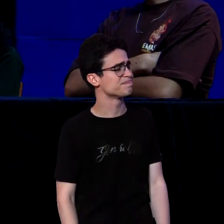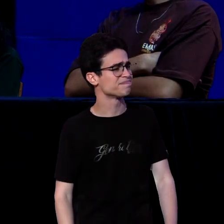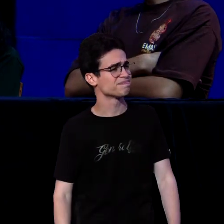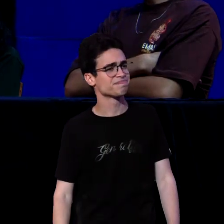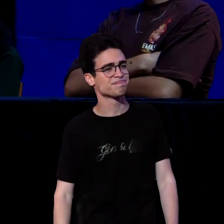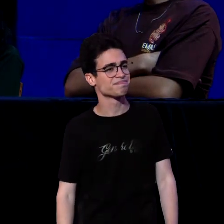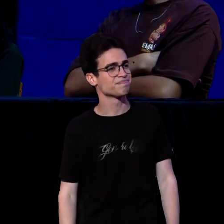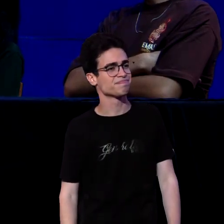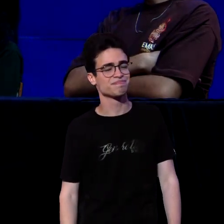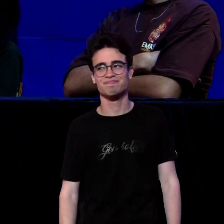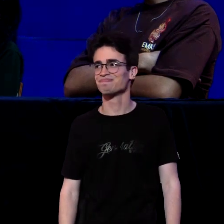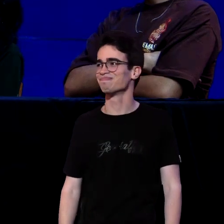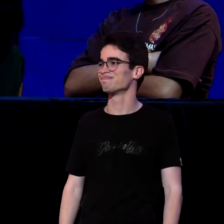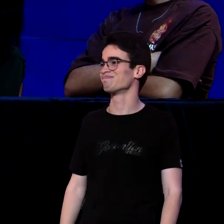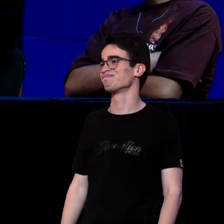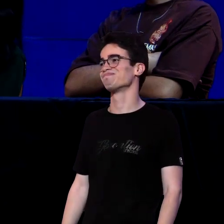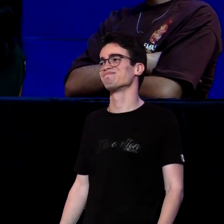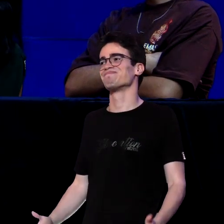Porque